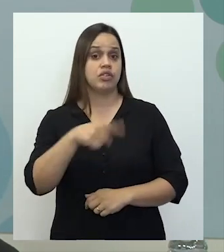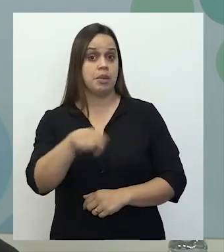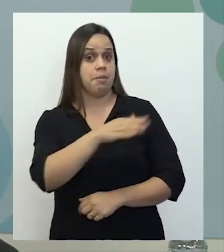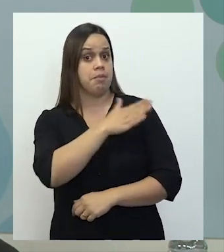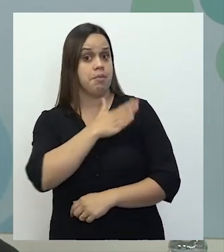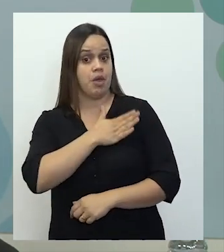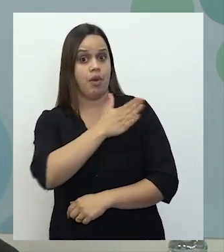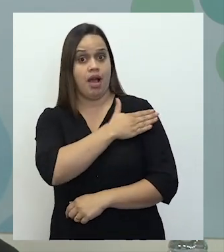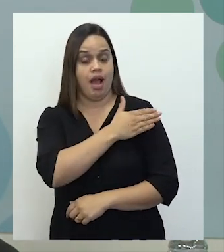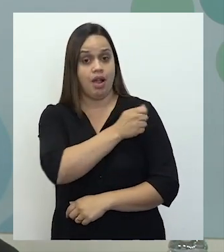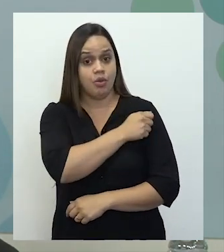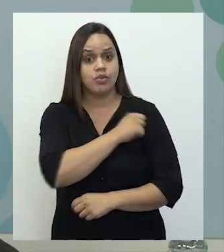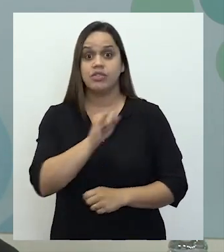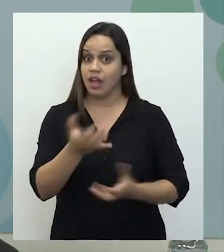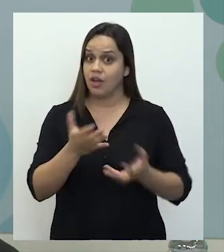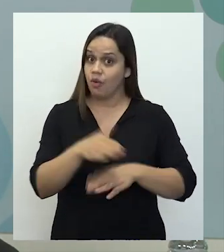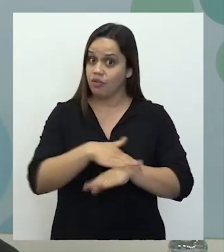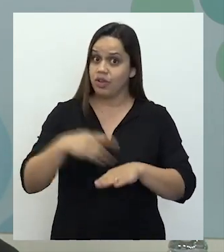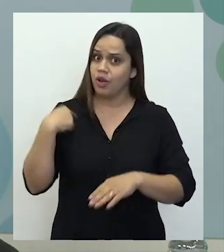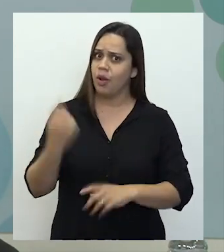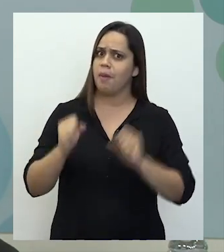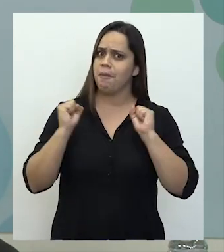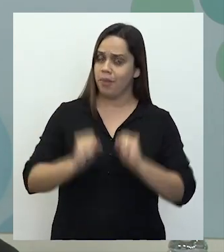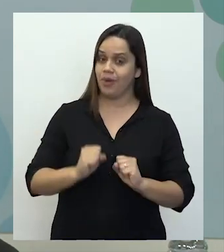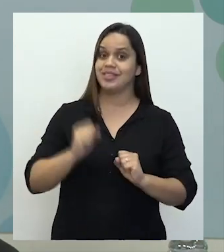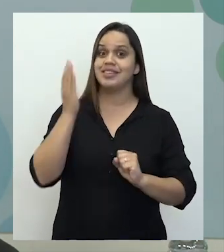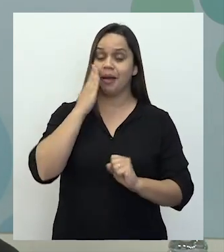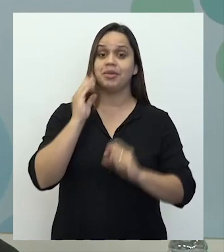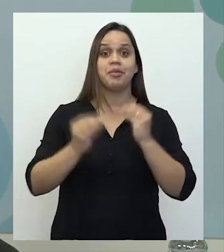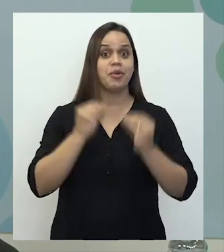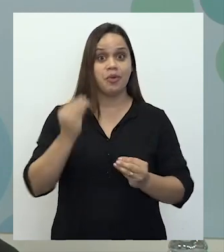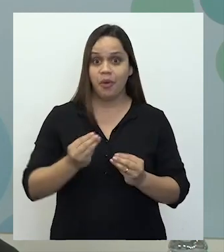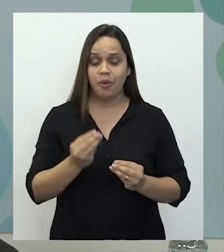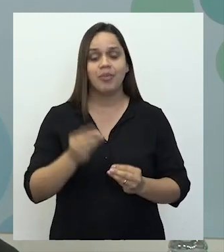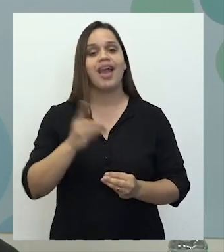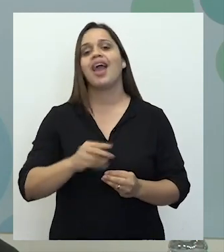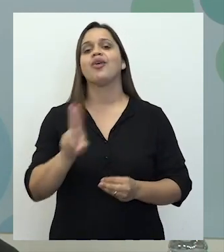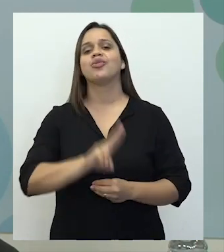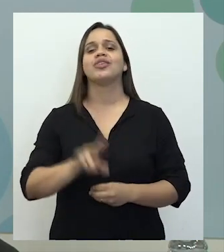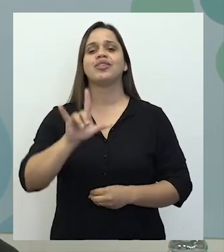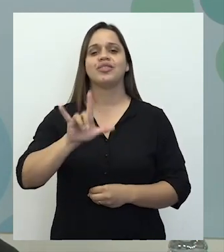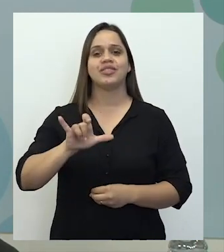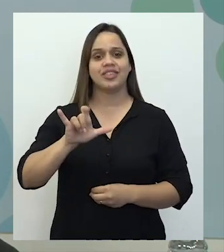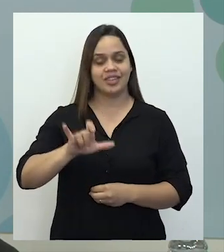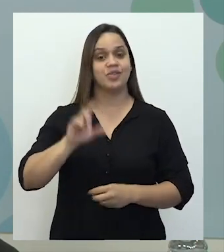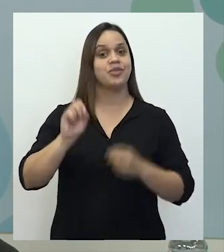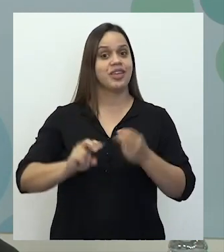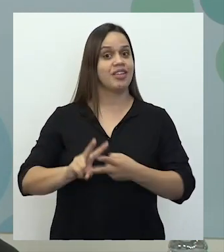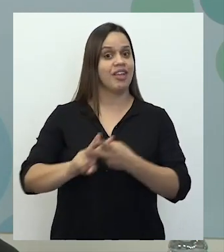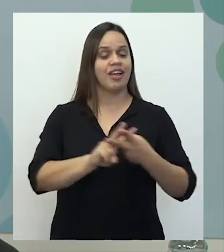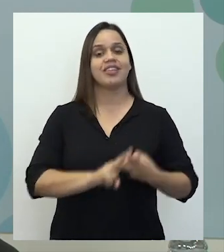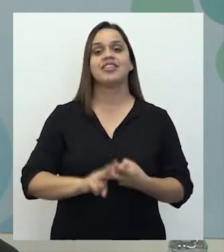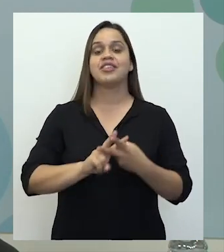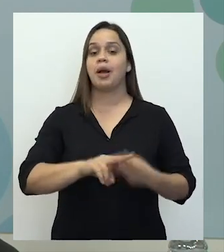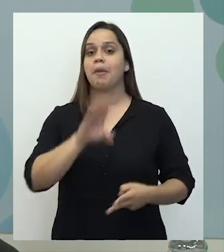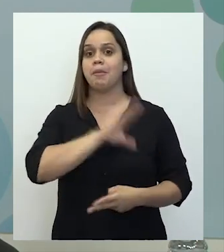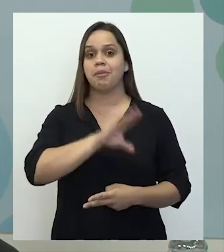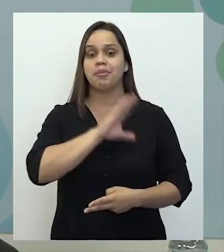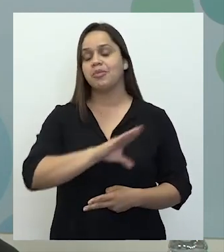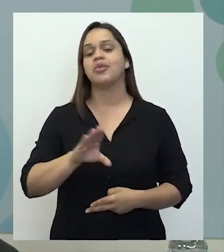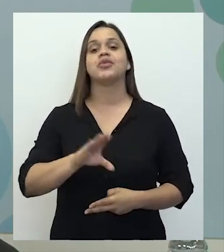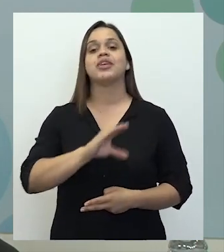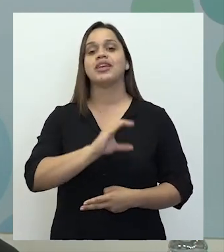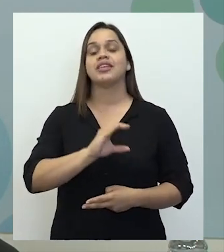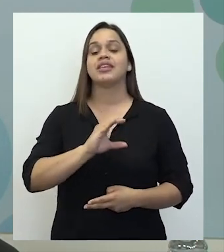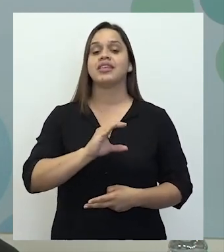quiser muito conversar com a gente, você pode conversar com a gente, sabe por onde também, diretamente pelo nosso Instagram. Língua Portuguesa, CMSP underline